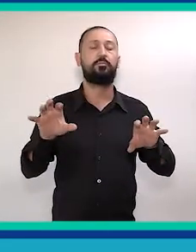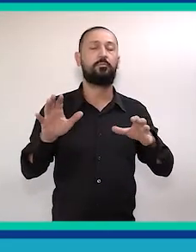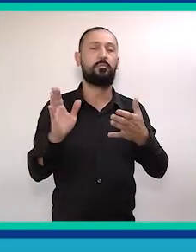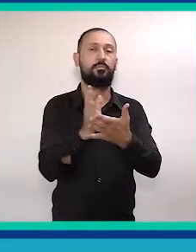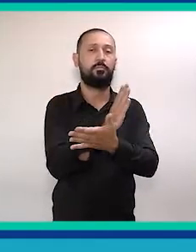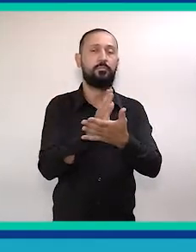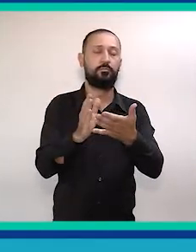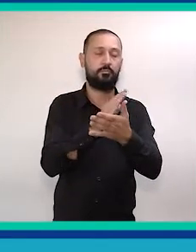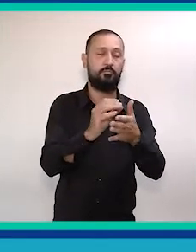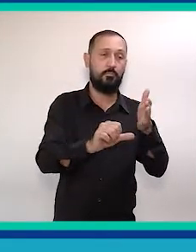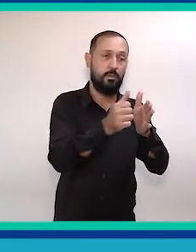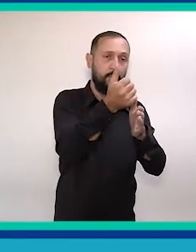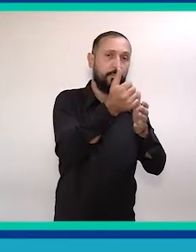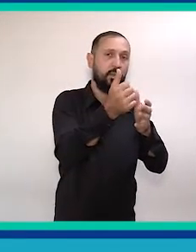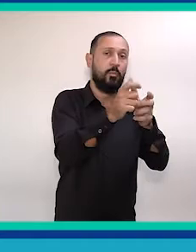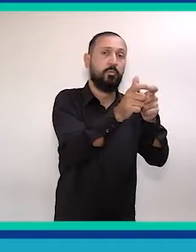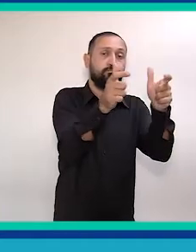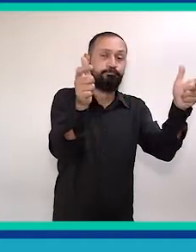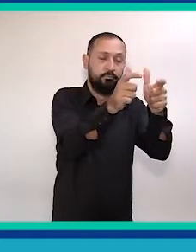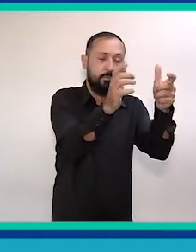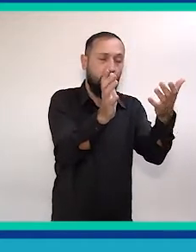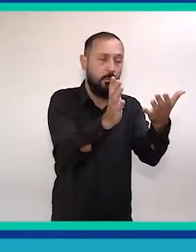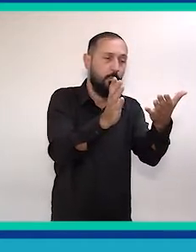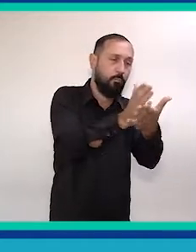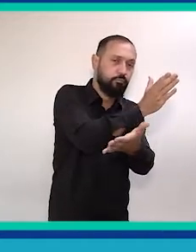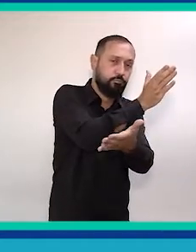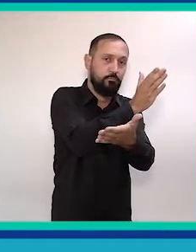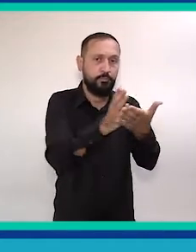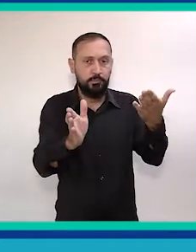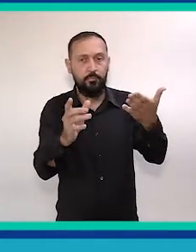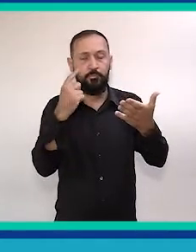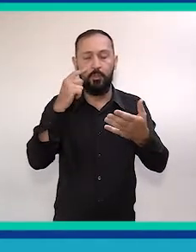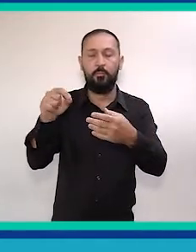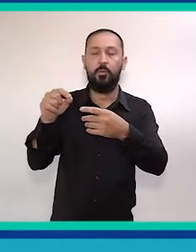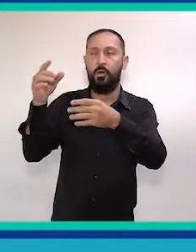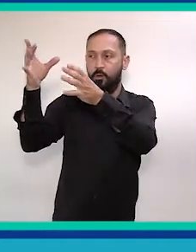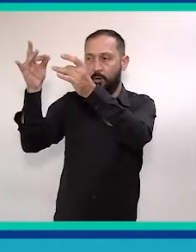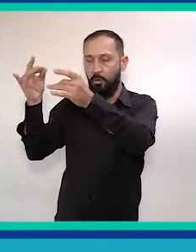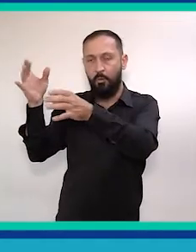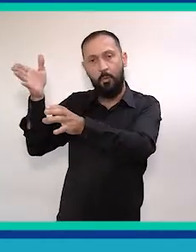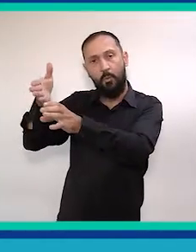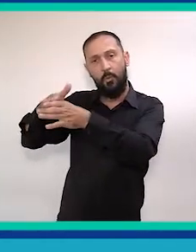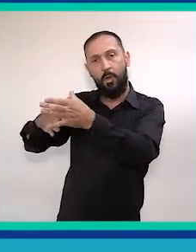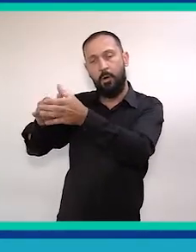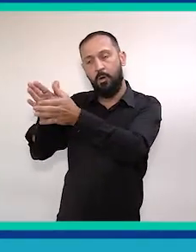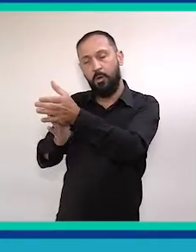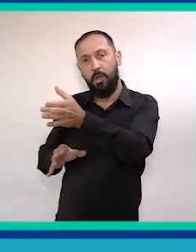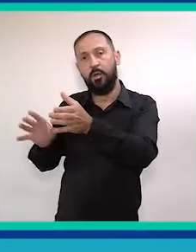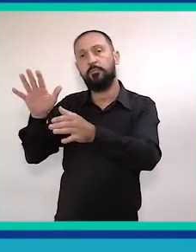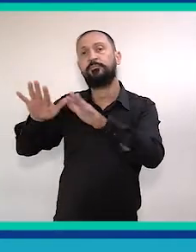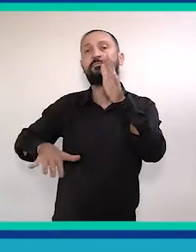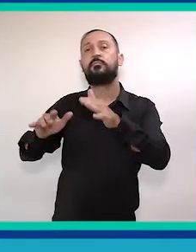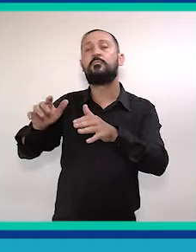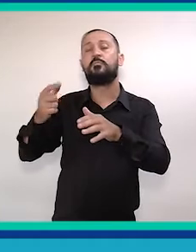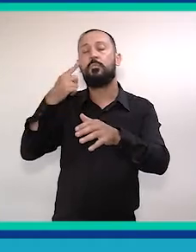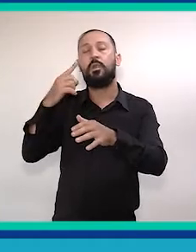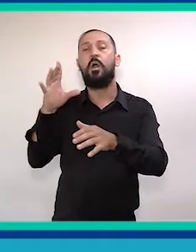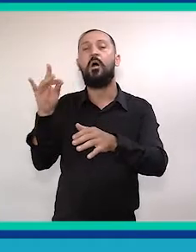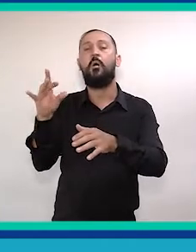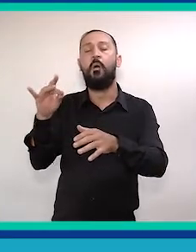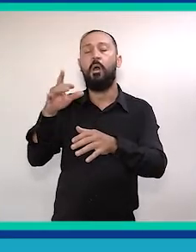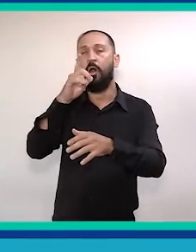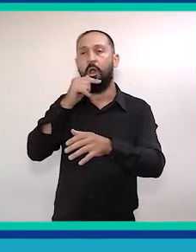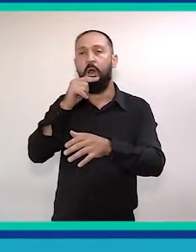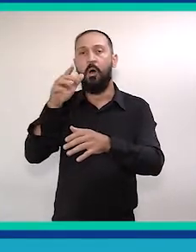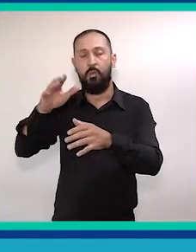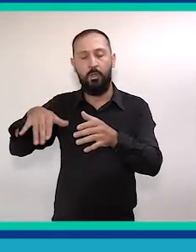exclusão molecular, que eu separei por tamanho, como cromatografia líquida de fase reversa, que a gente separa de